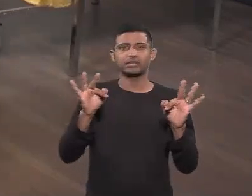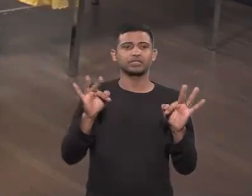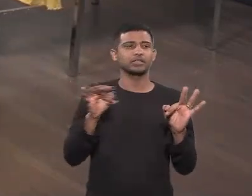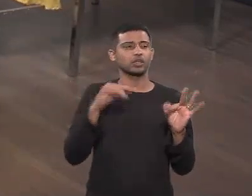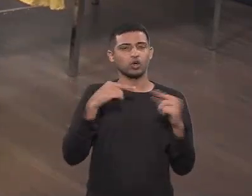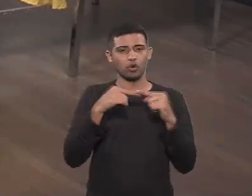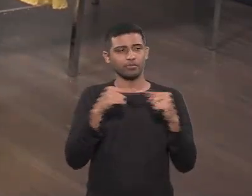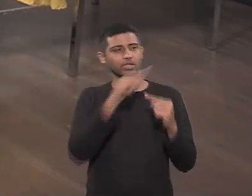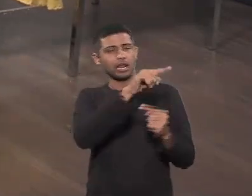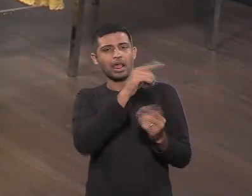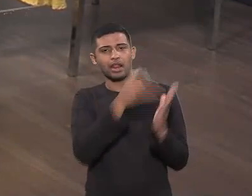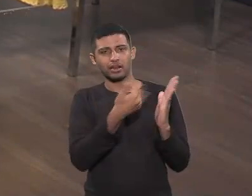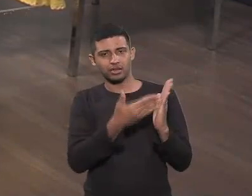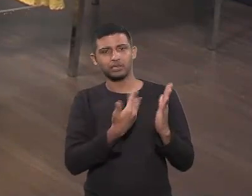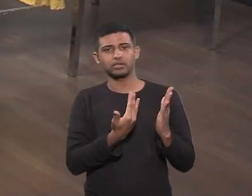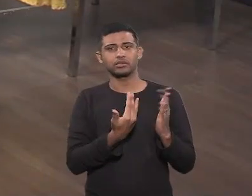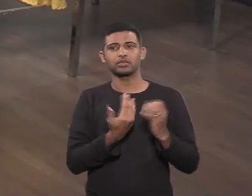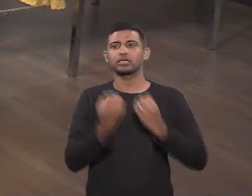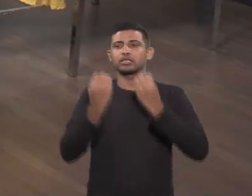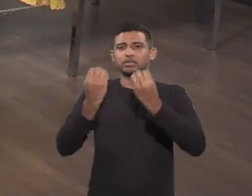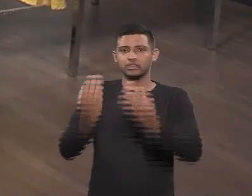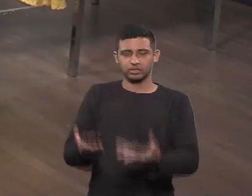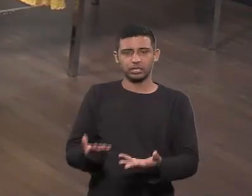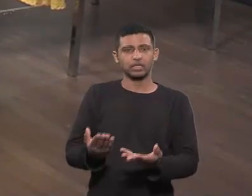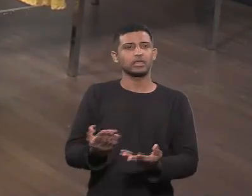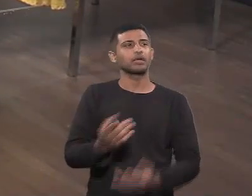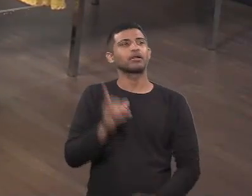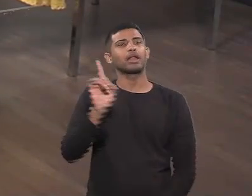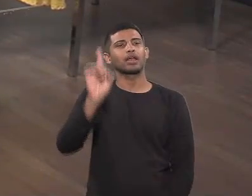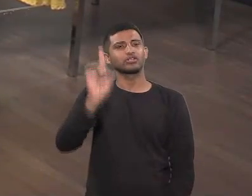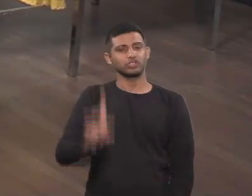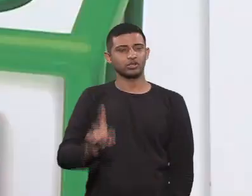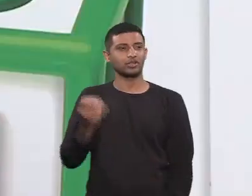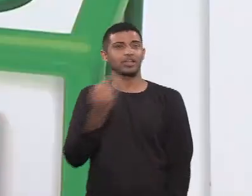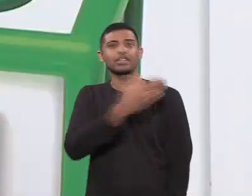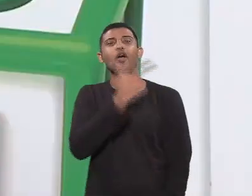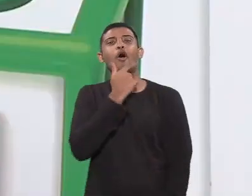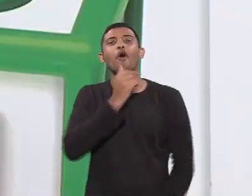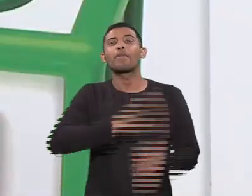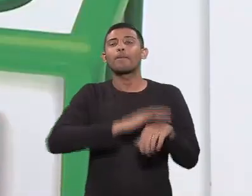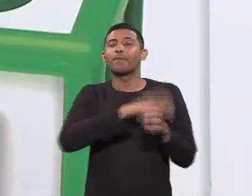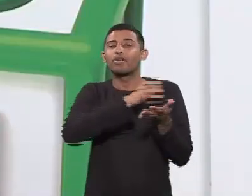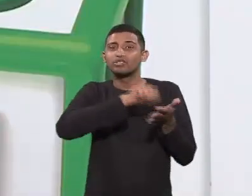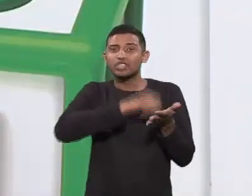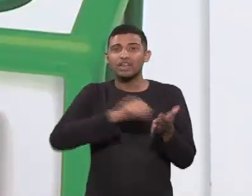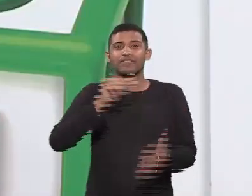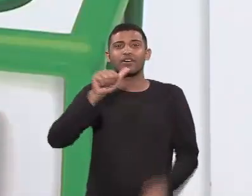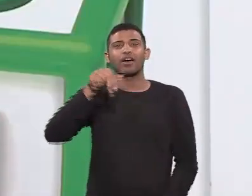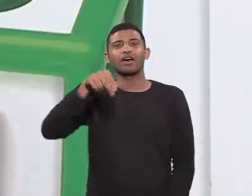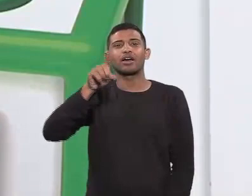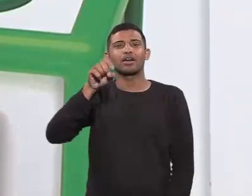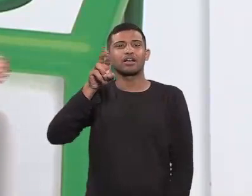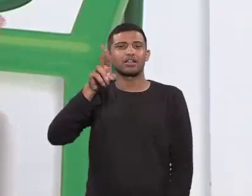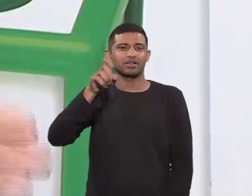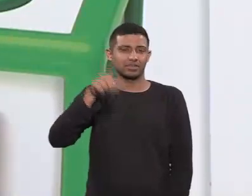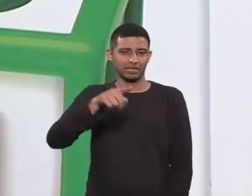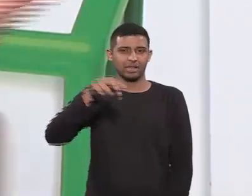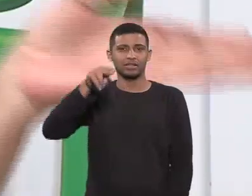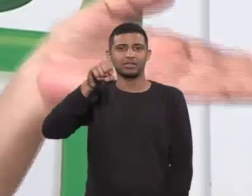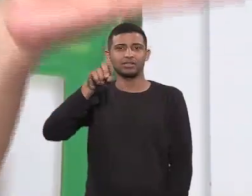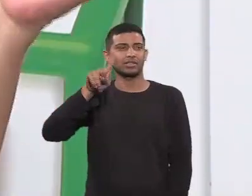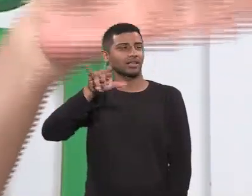um dos trechos do livro, e entregamos, a diretora conseguiu entregar o próprio André Neves, né? Então foi muito